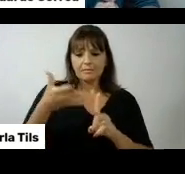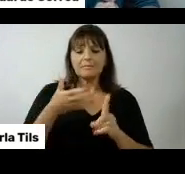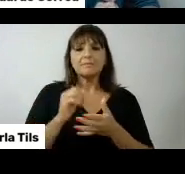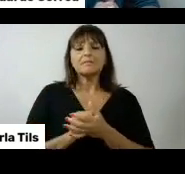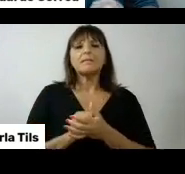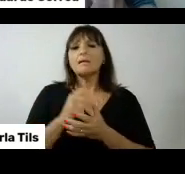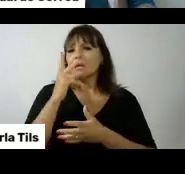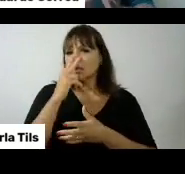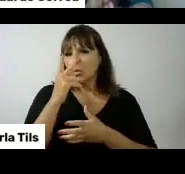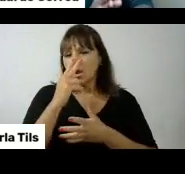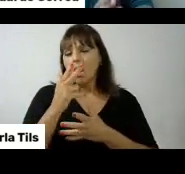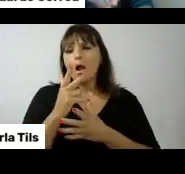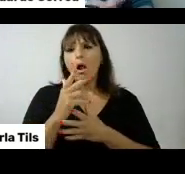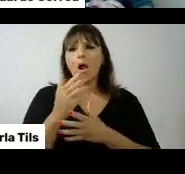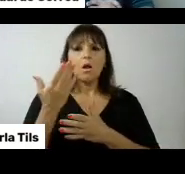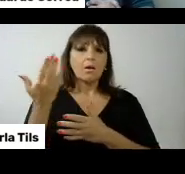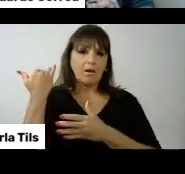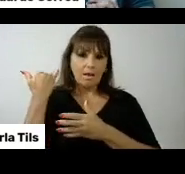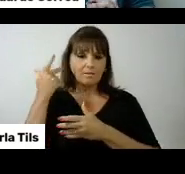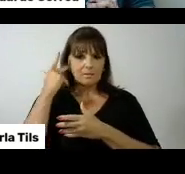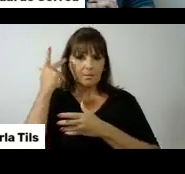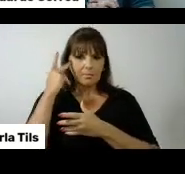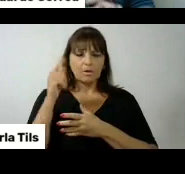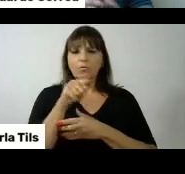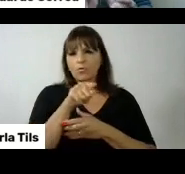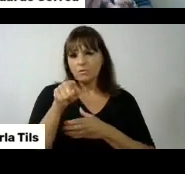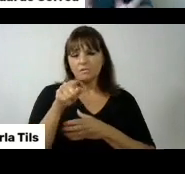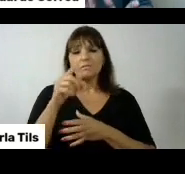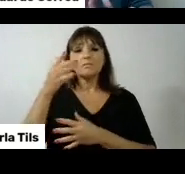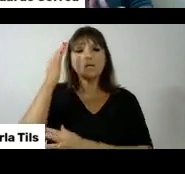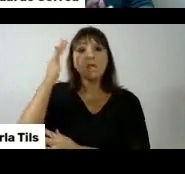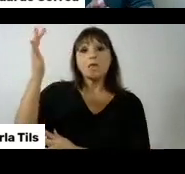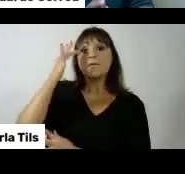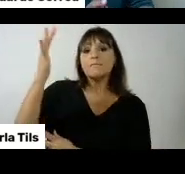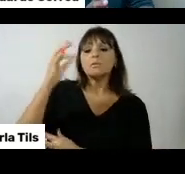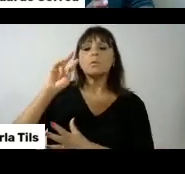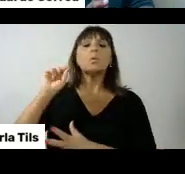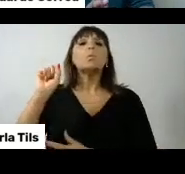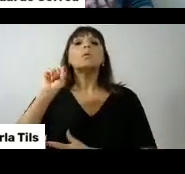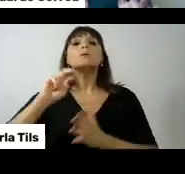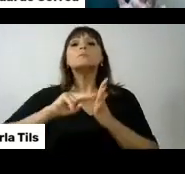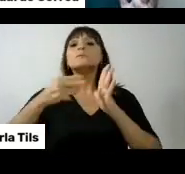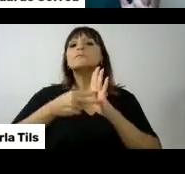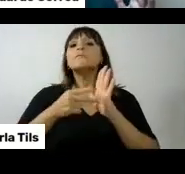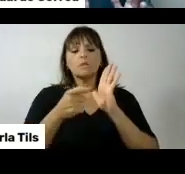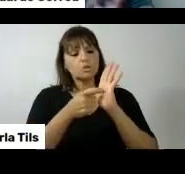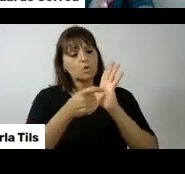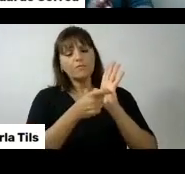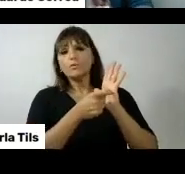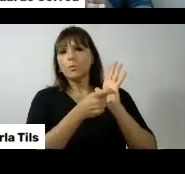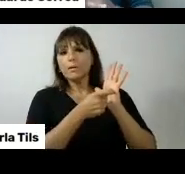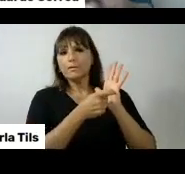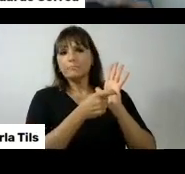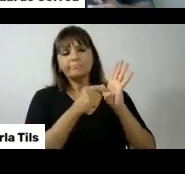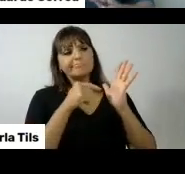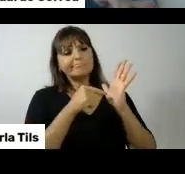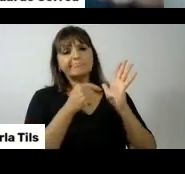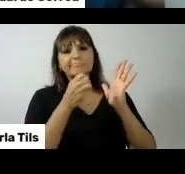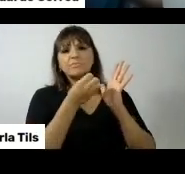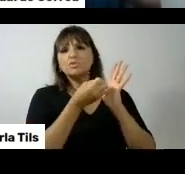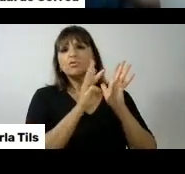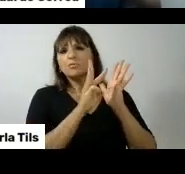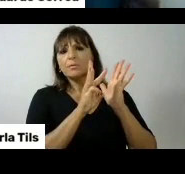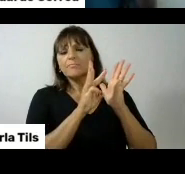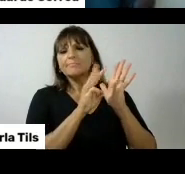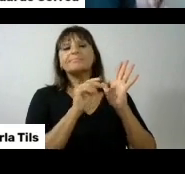Paulo. Quero levar você a refletir um pouquinho mais sobre o que é esse software. Se você for parar para pensar, o software ele